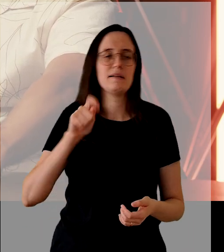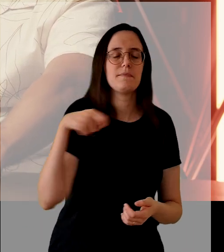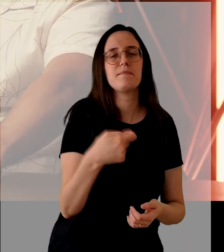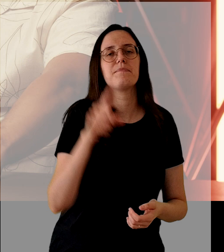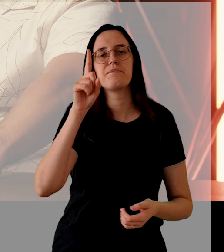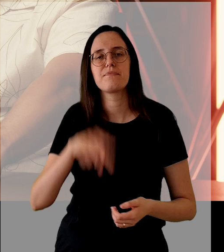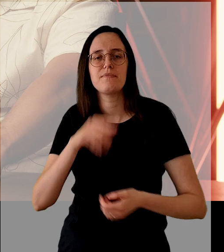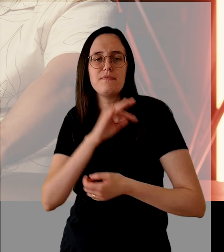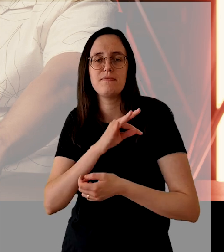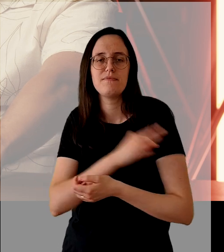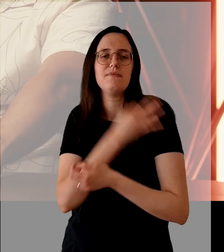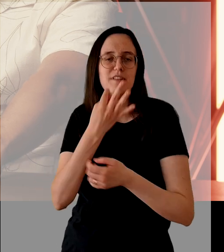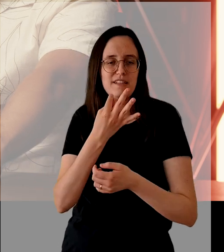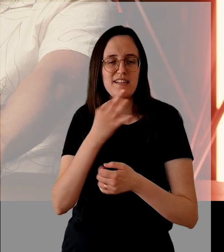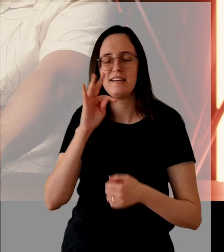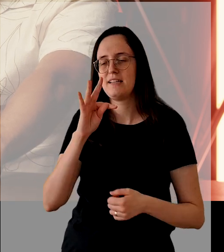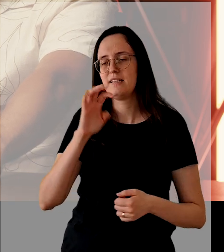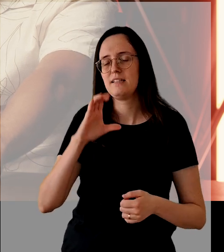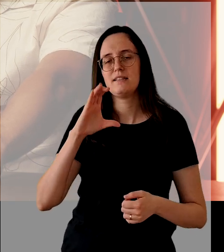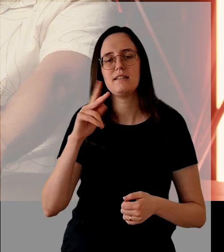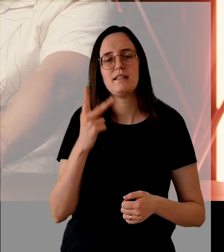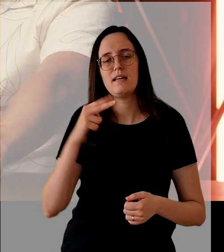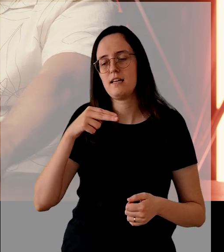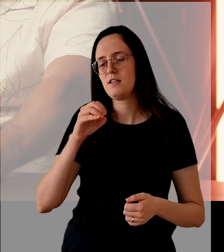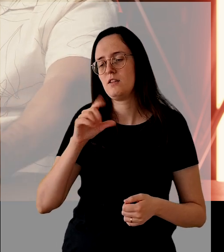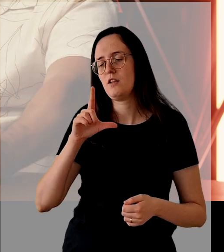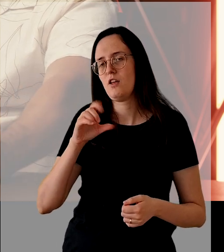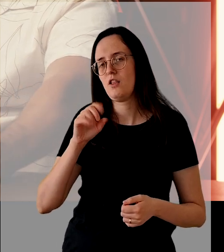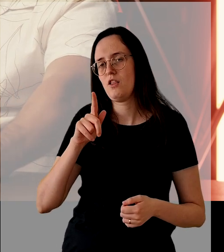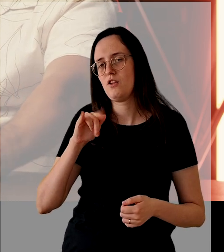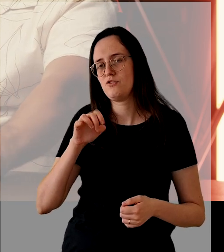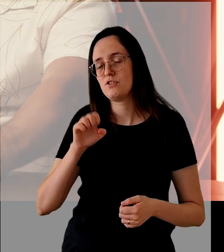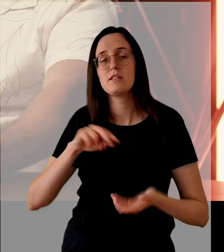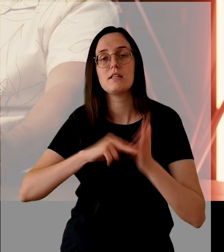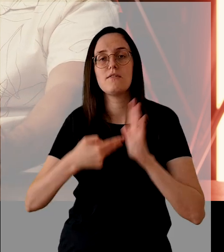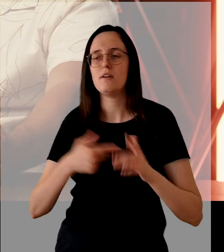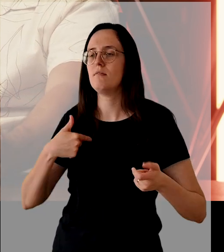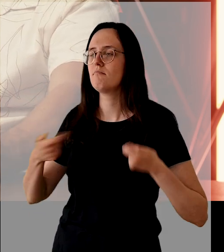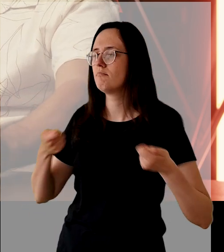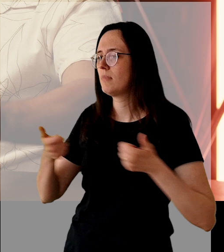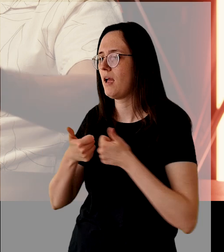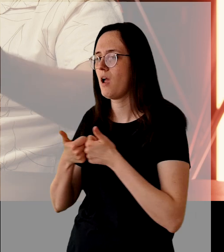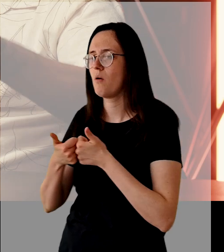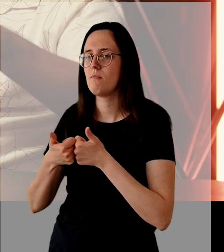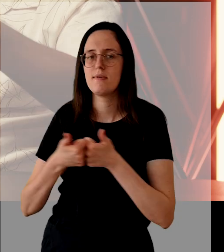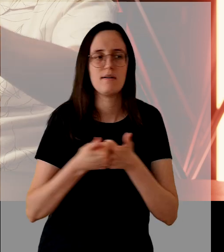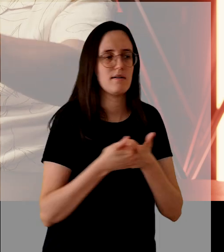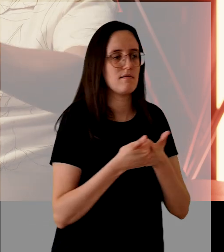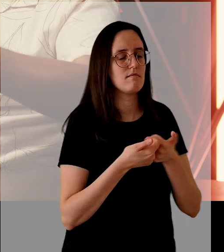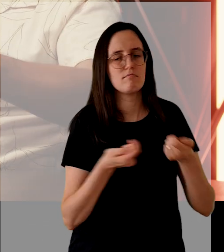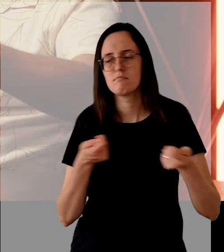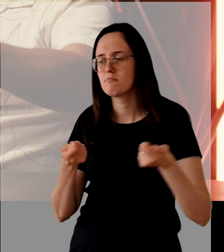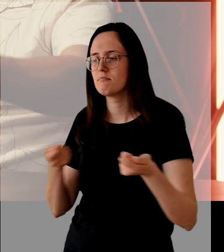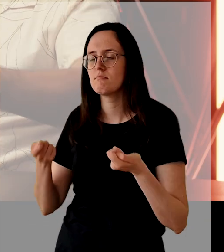chamam de technologies, que é um técnico que acompanha a produção e meio que